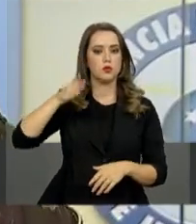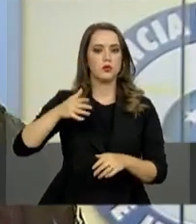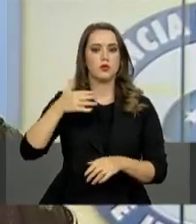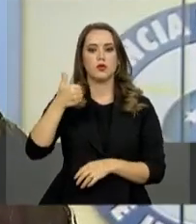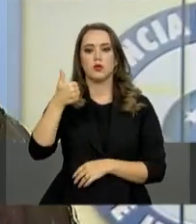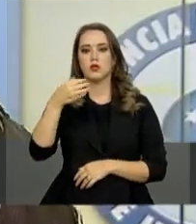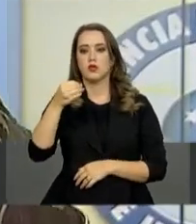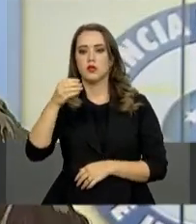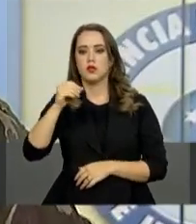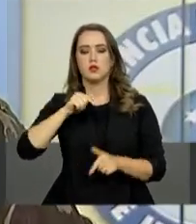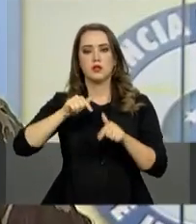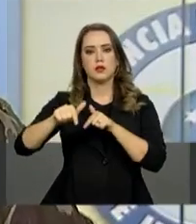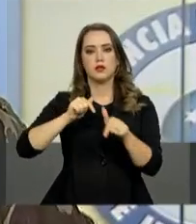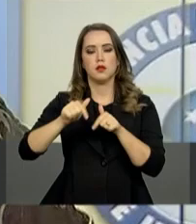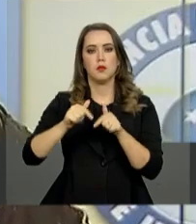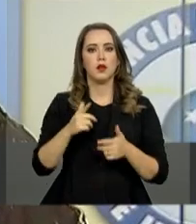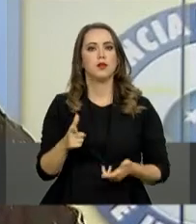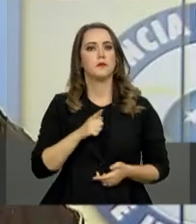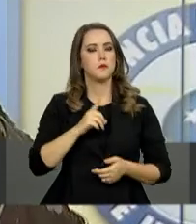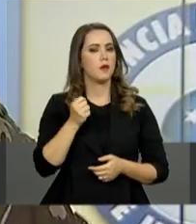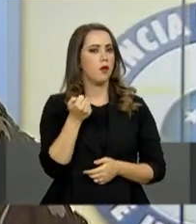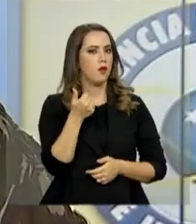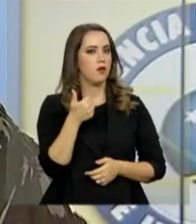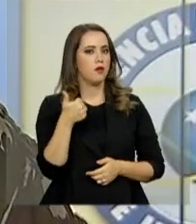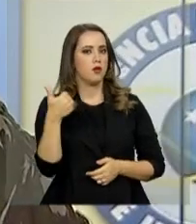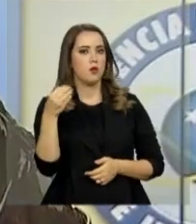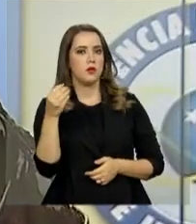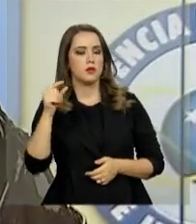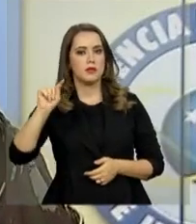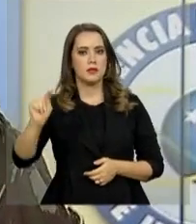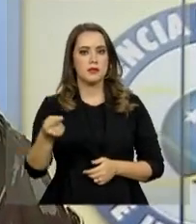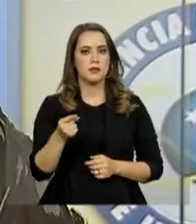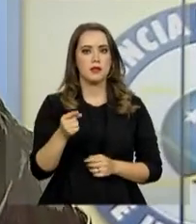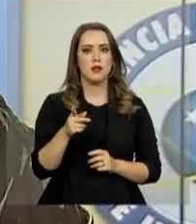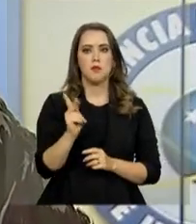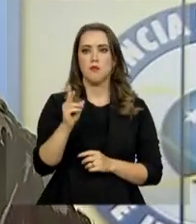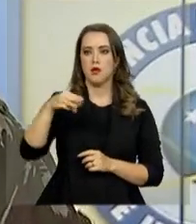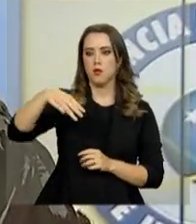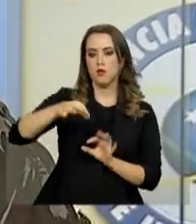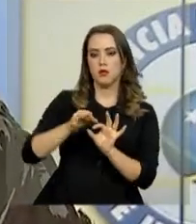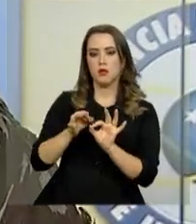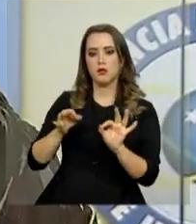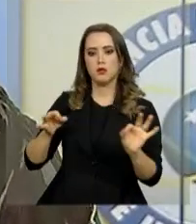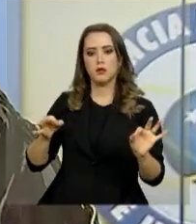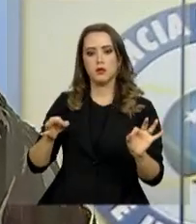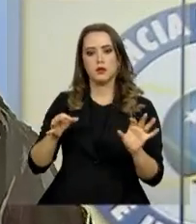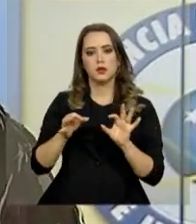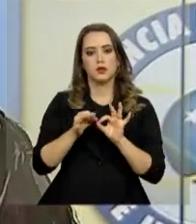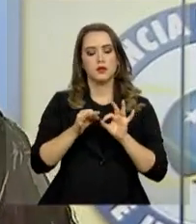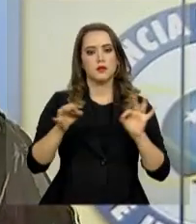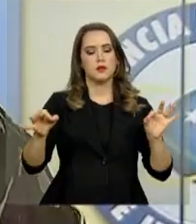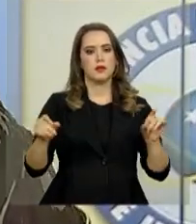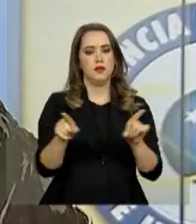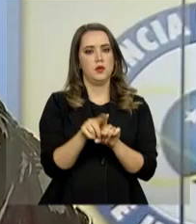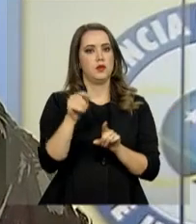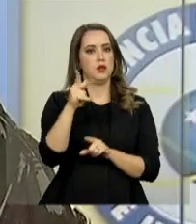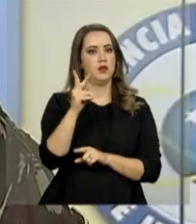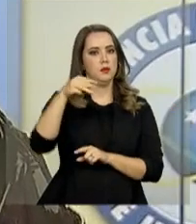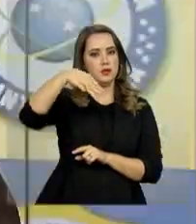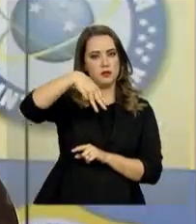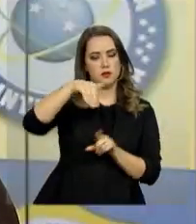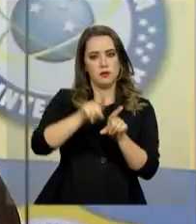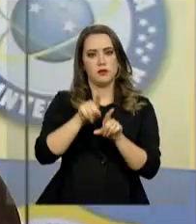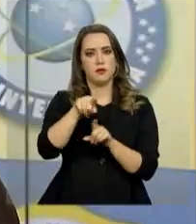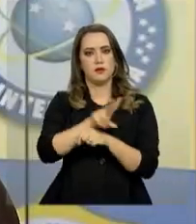100 operações. Nós estamos falando de quase 100 mil quilômetros patrulhados, que nós estamos rodando todo o